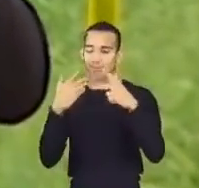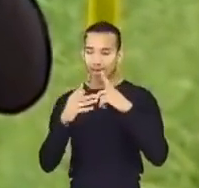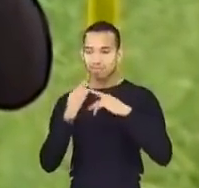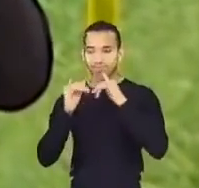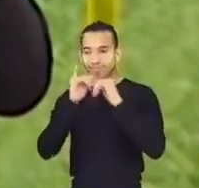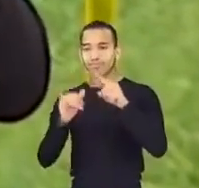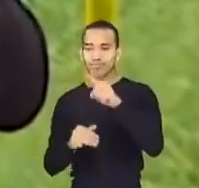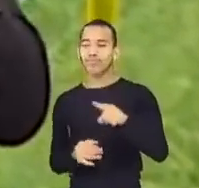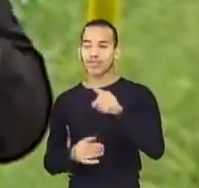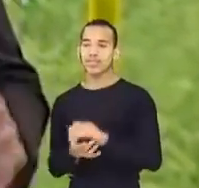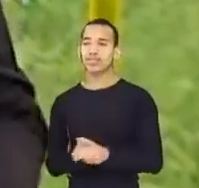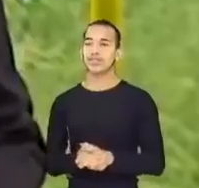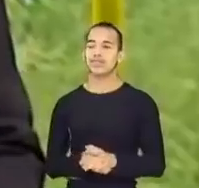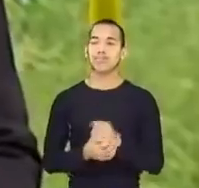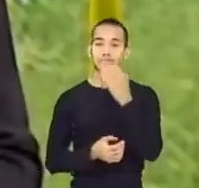você.